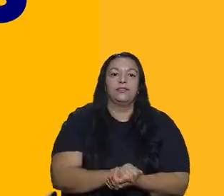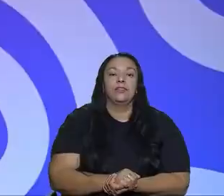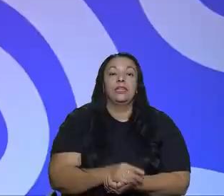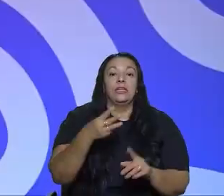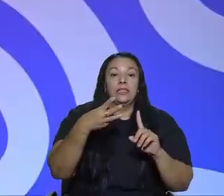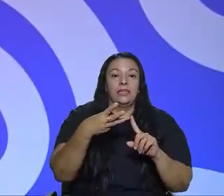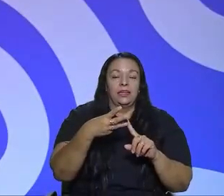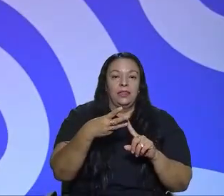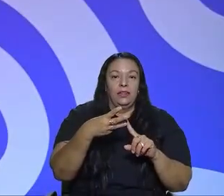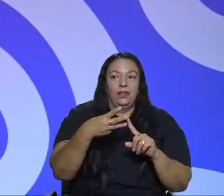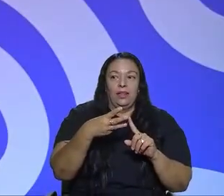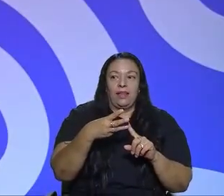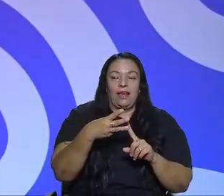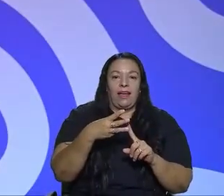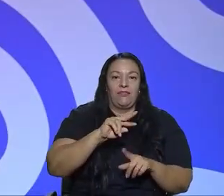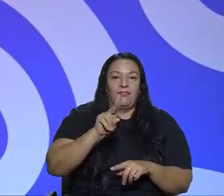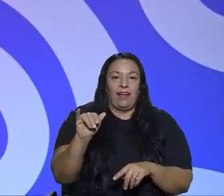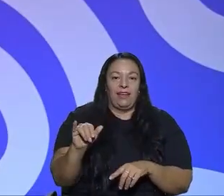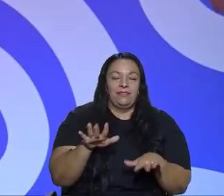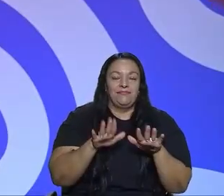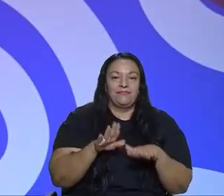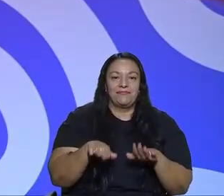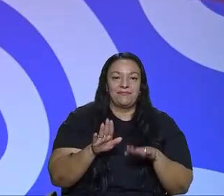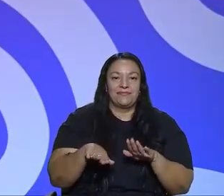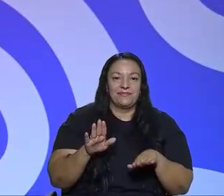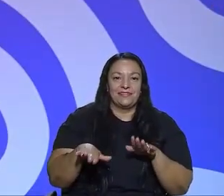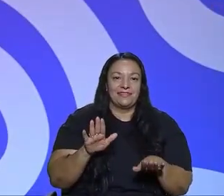o terceiro lugar vai para